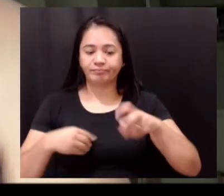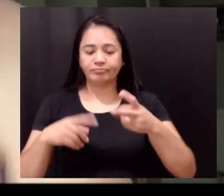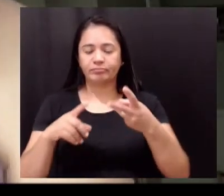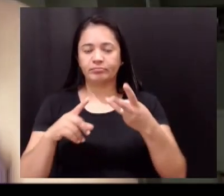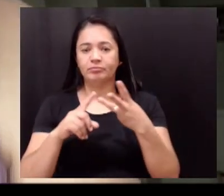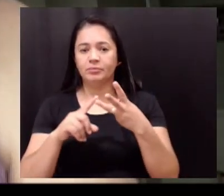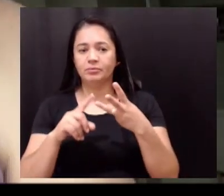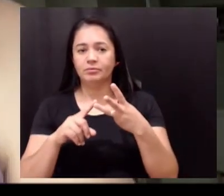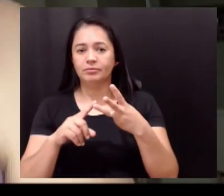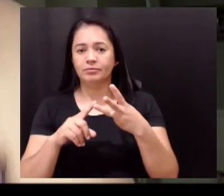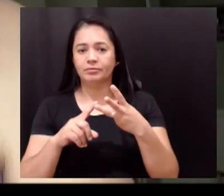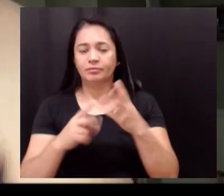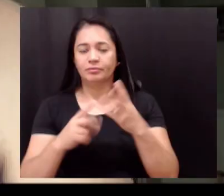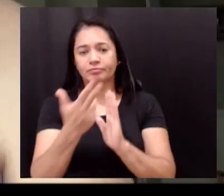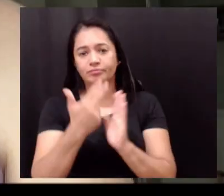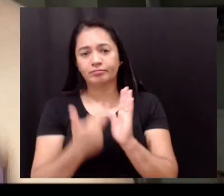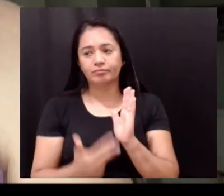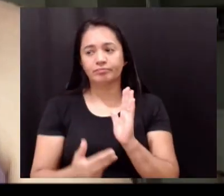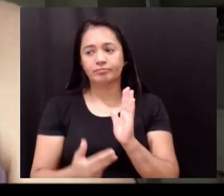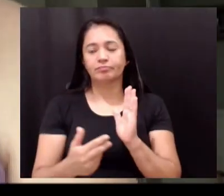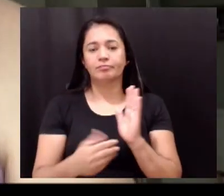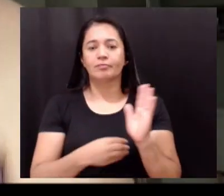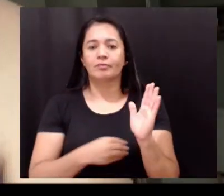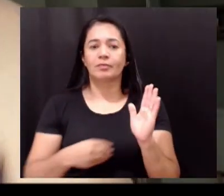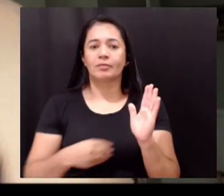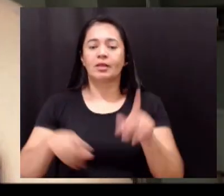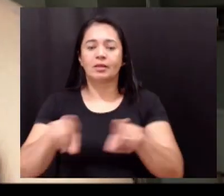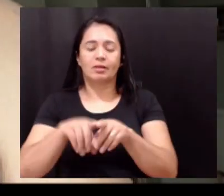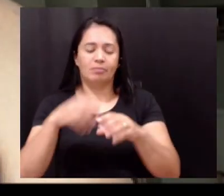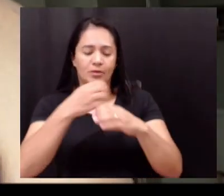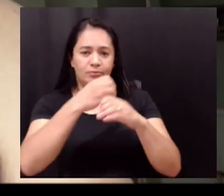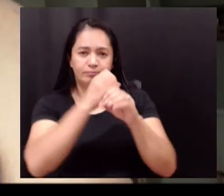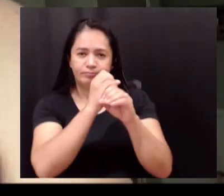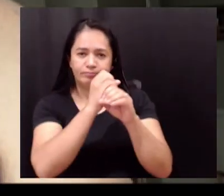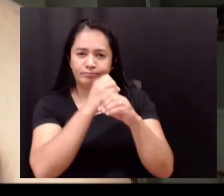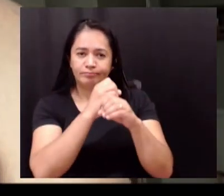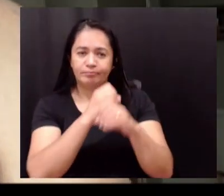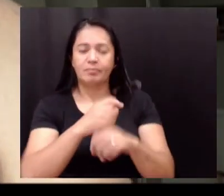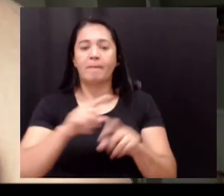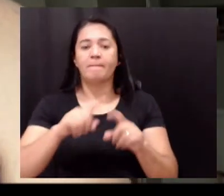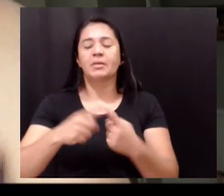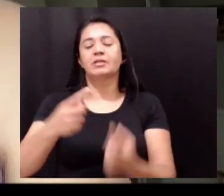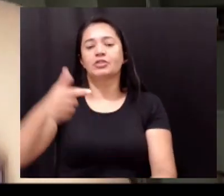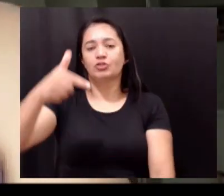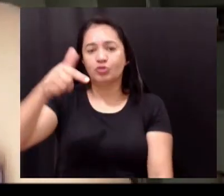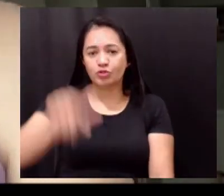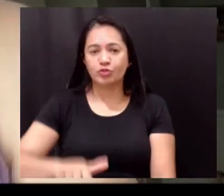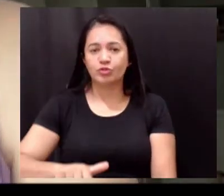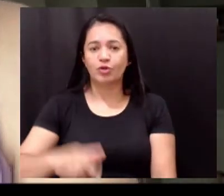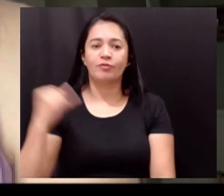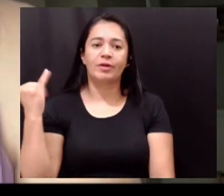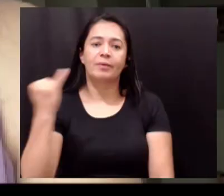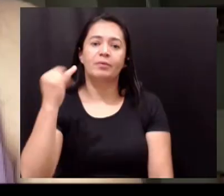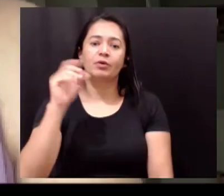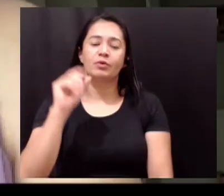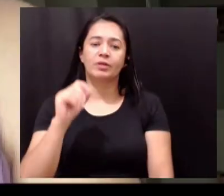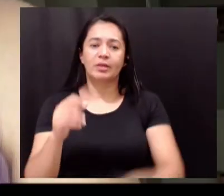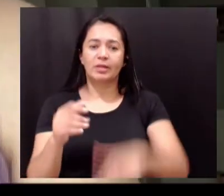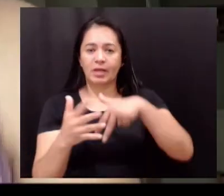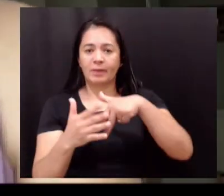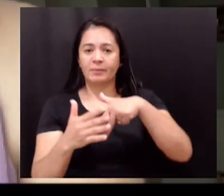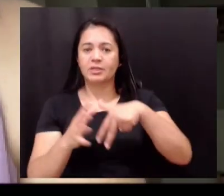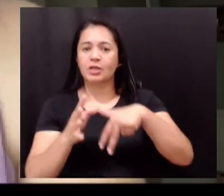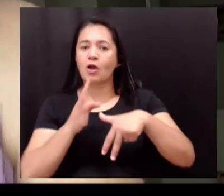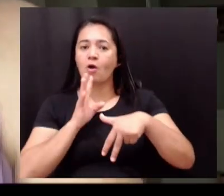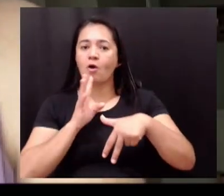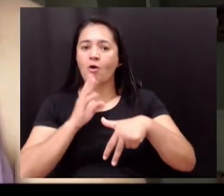imagem e exames laboratoriais. Mas, de novo, mais uma vez, é super importante que a paciente se conheça. Tá tudo bem